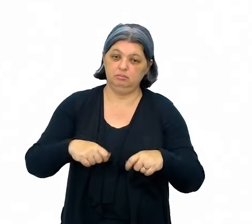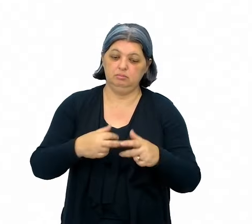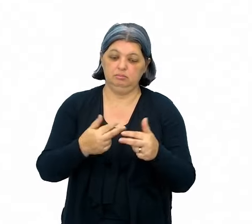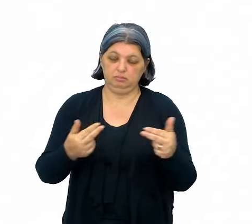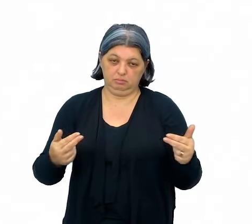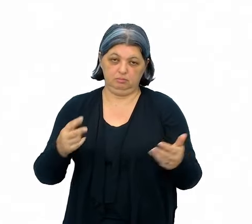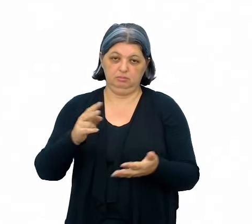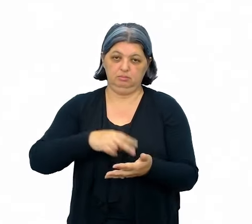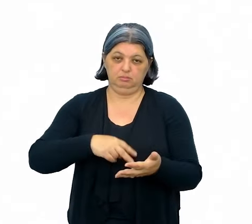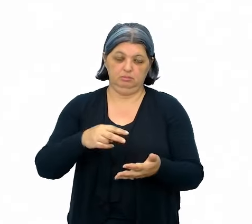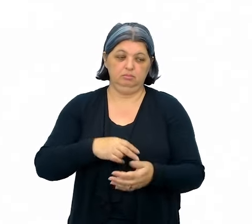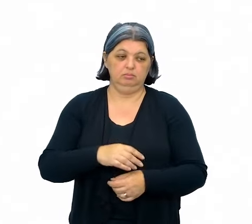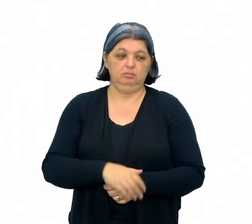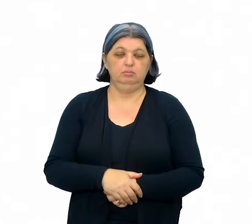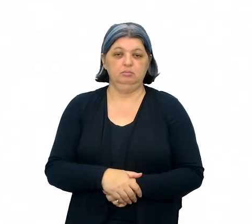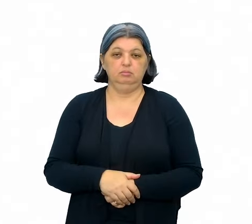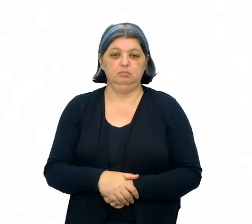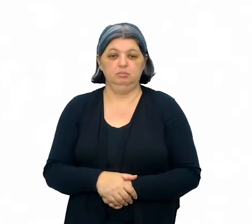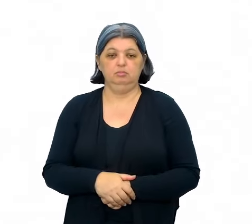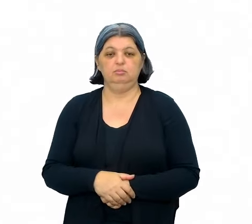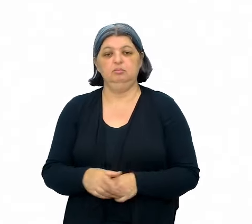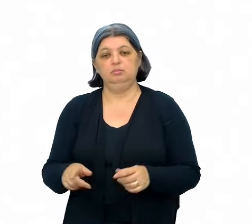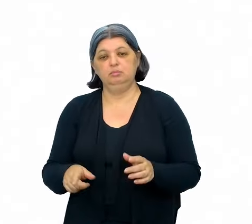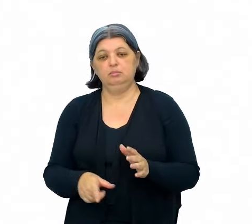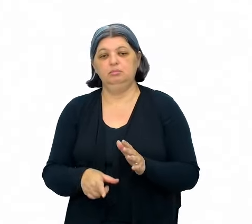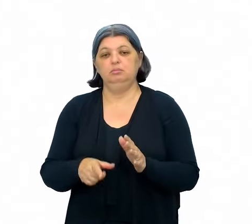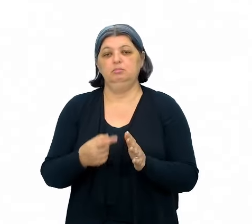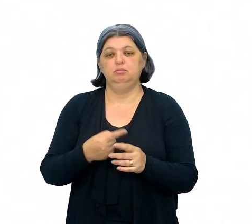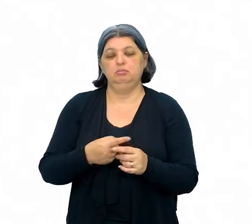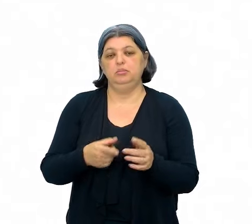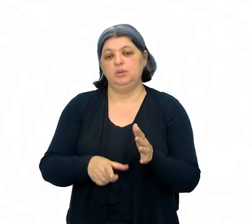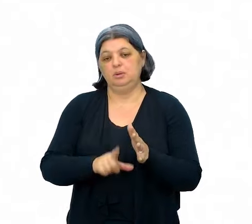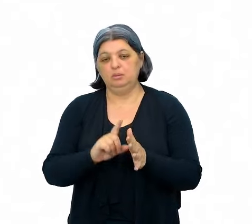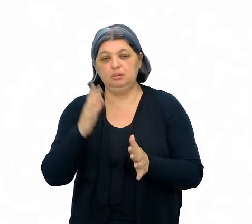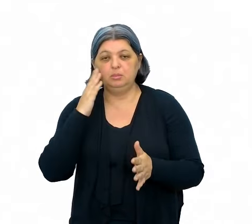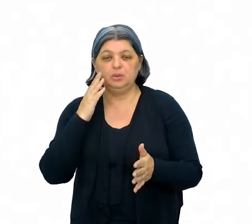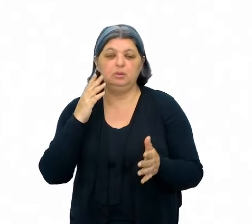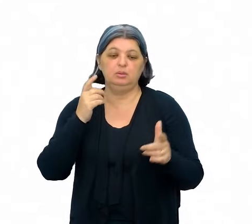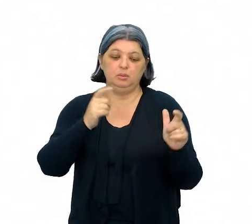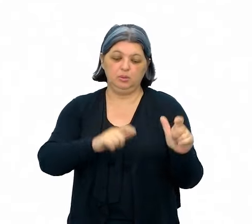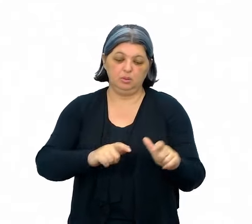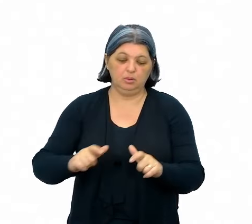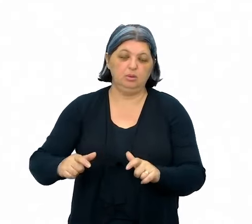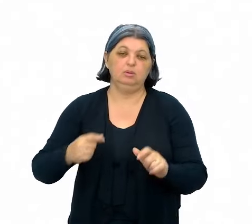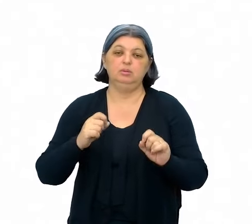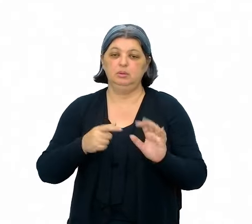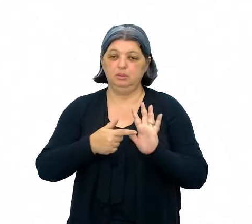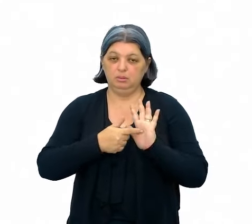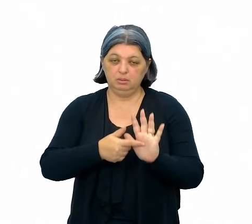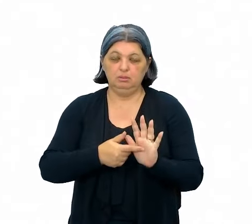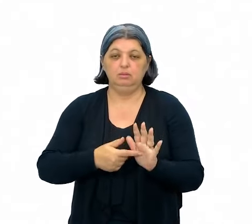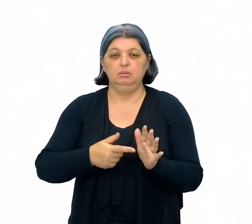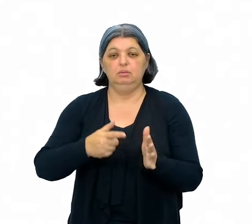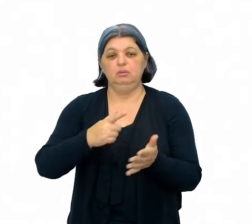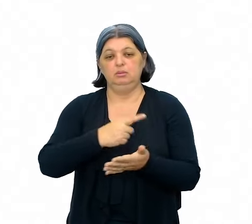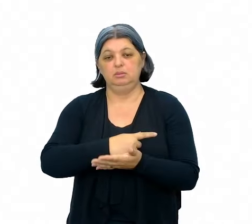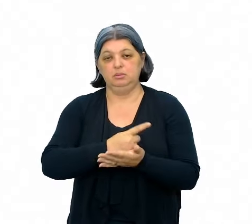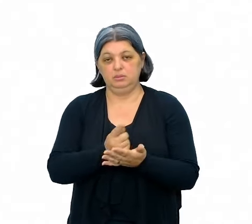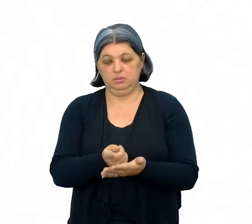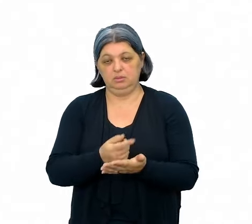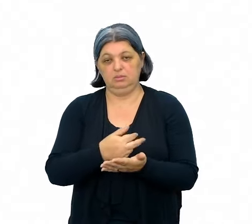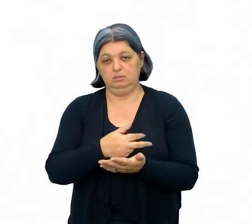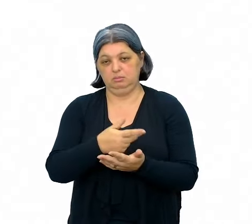de leitura, que é o quê? Antecipação, inferência, localização explícita,